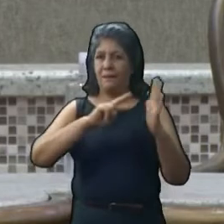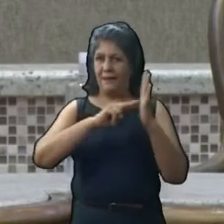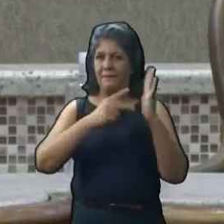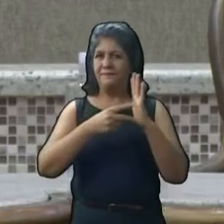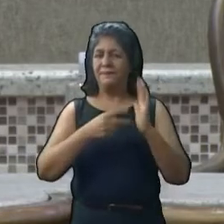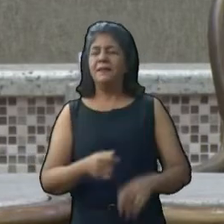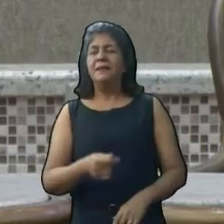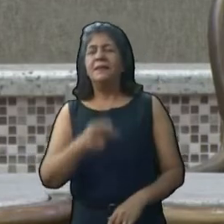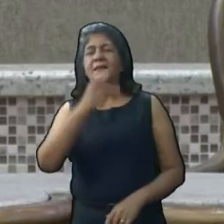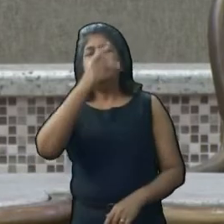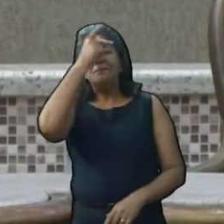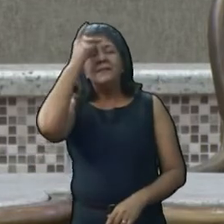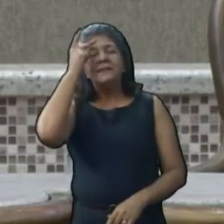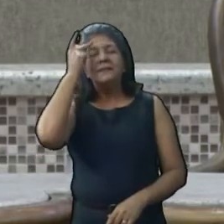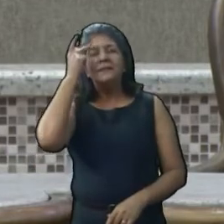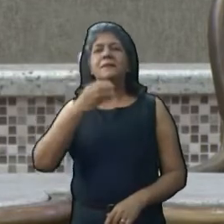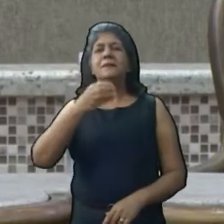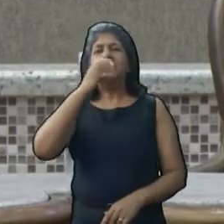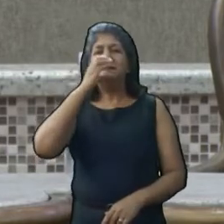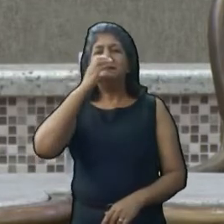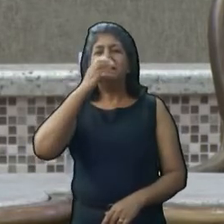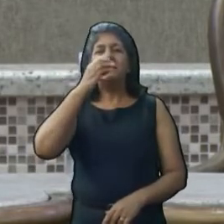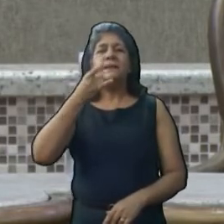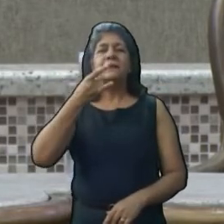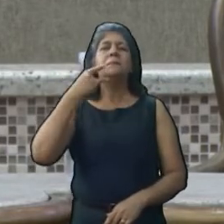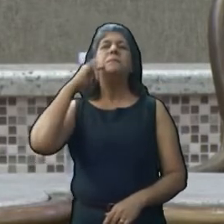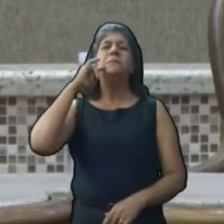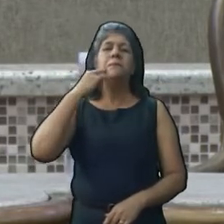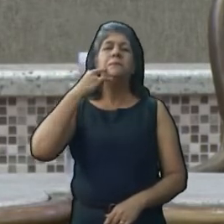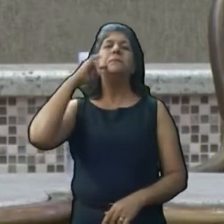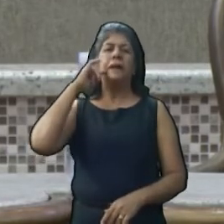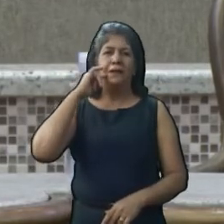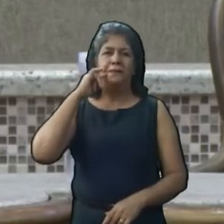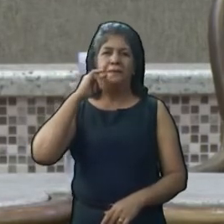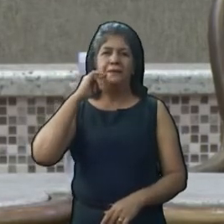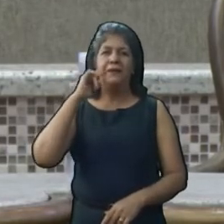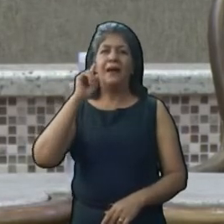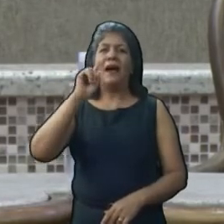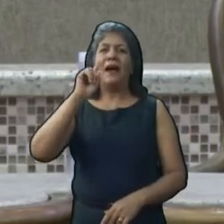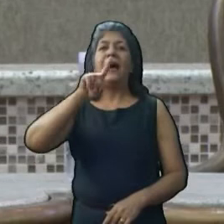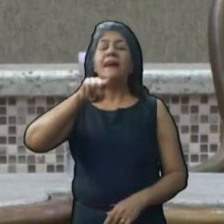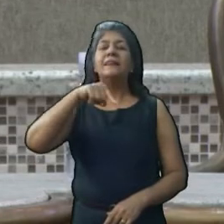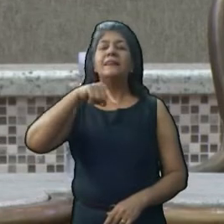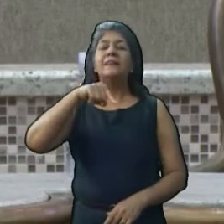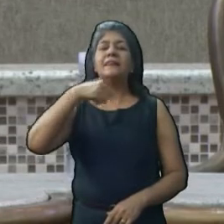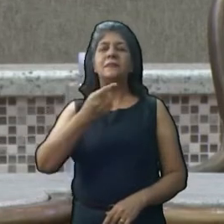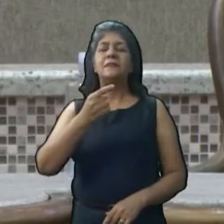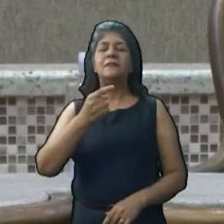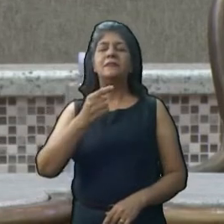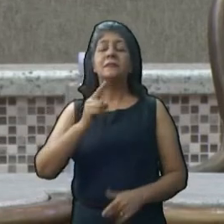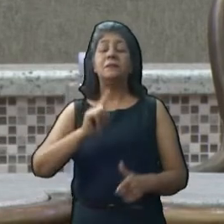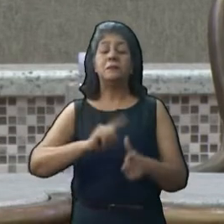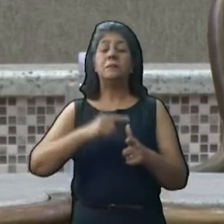a tristeza quando o paulo disse não vos embriagueis com vinho acontece que a embriaguez o